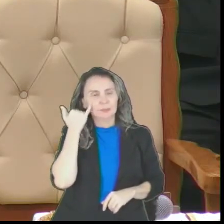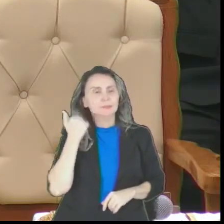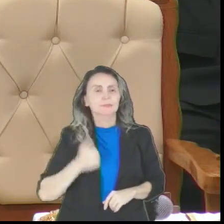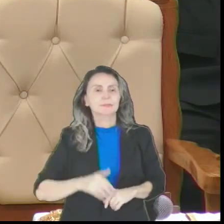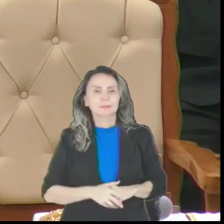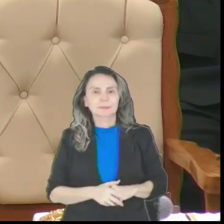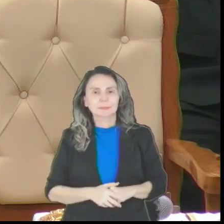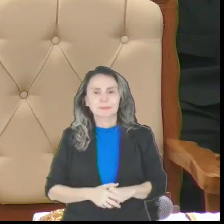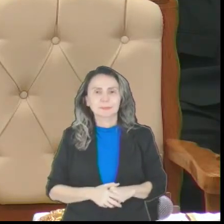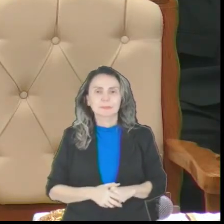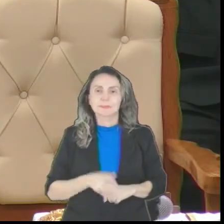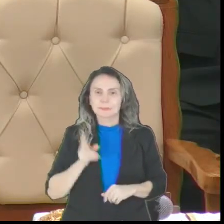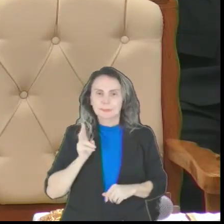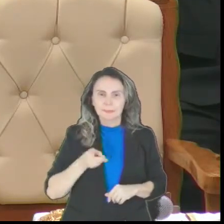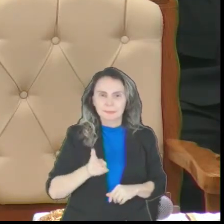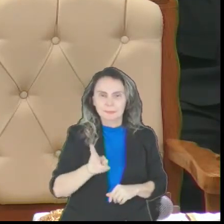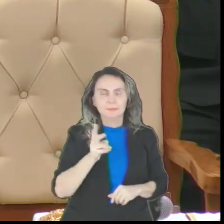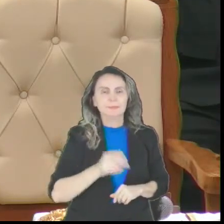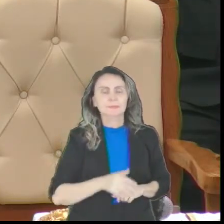E ele continua.